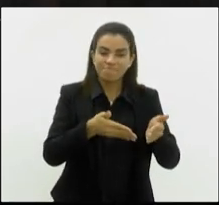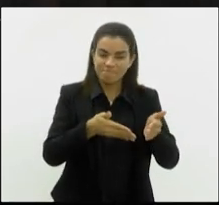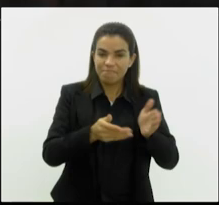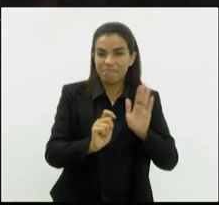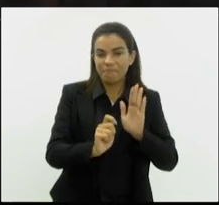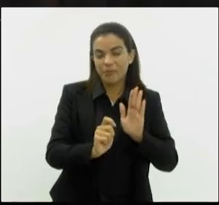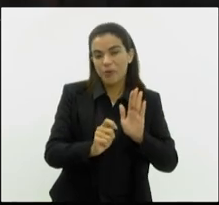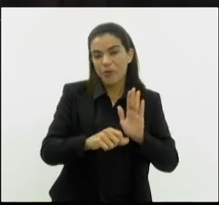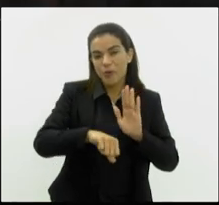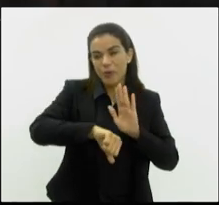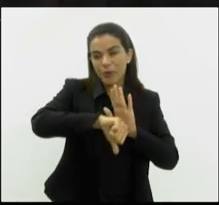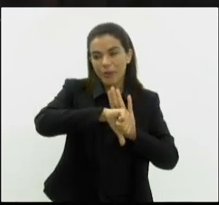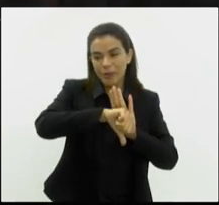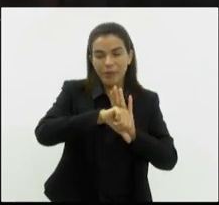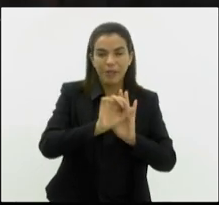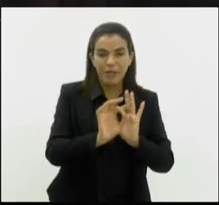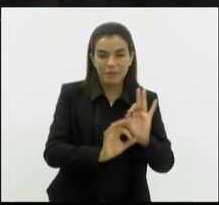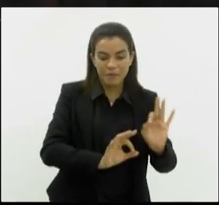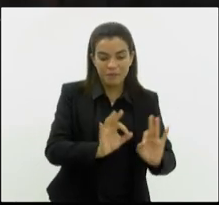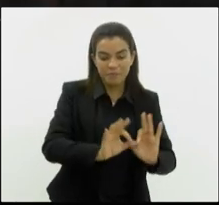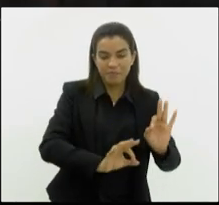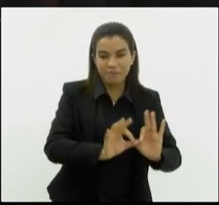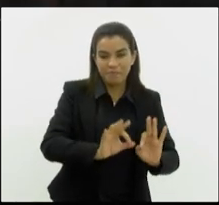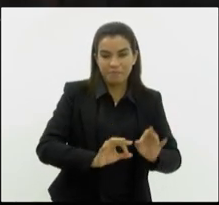crime organizado.